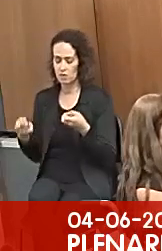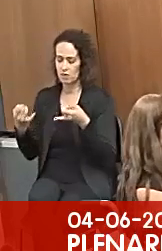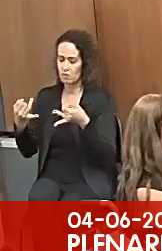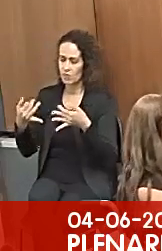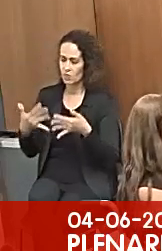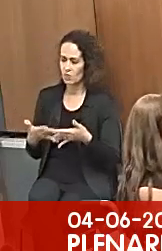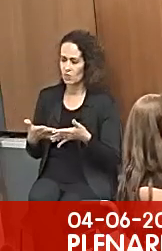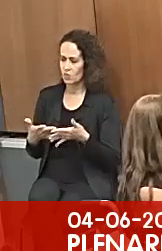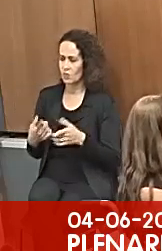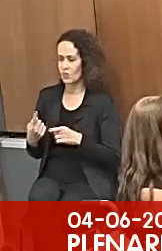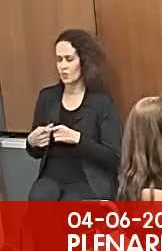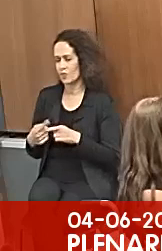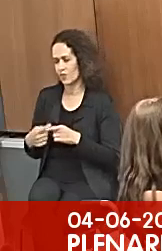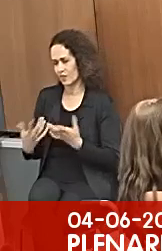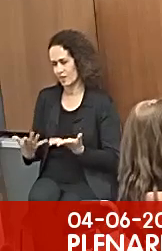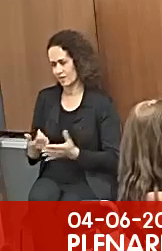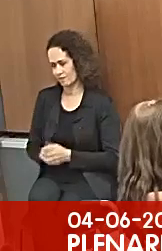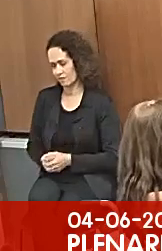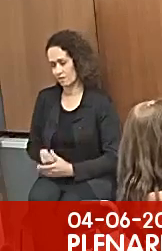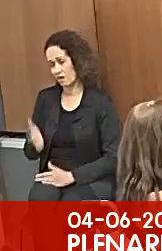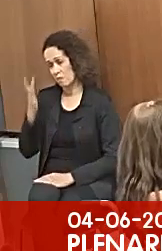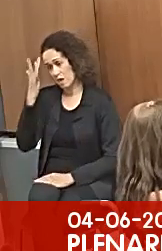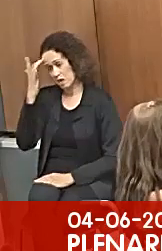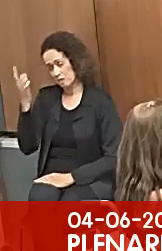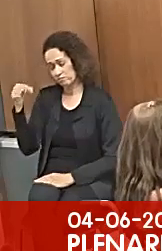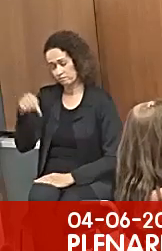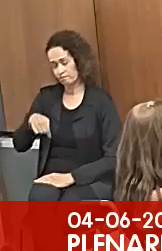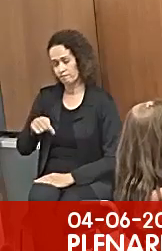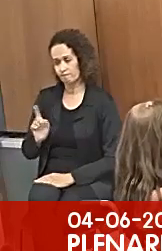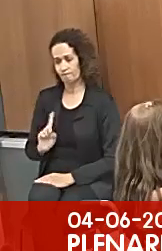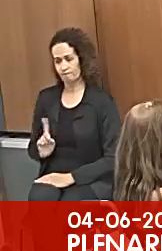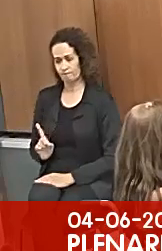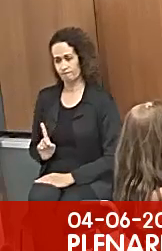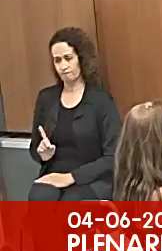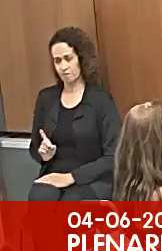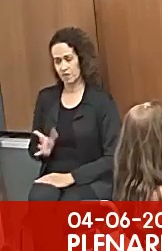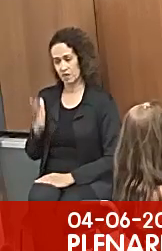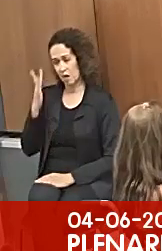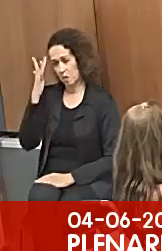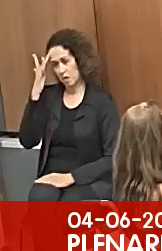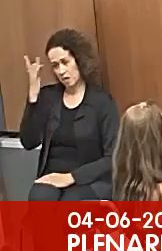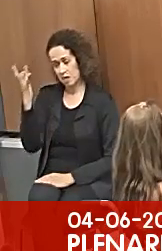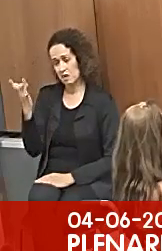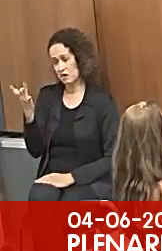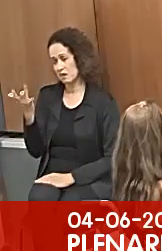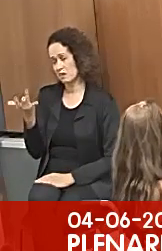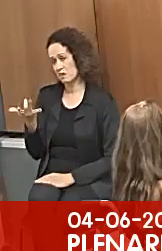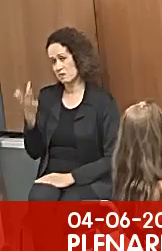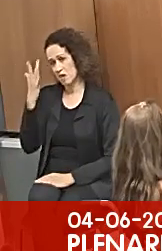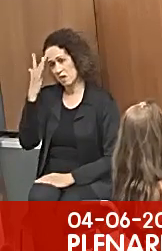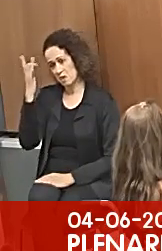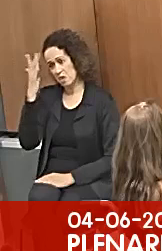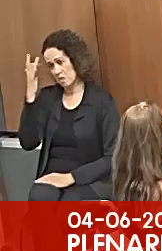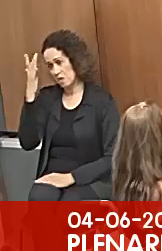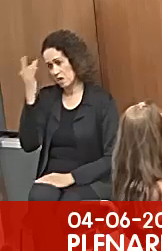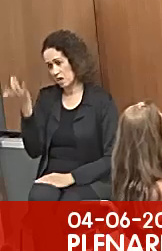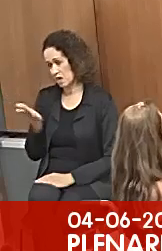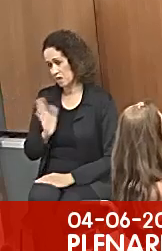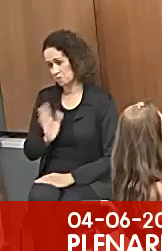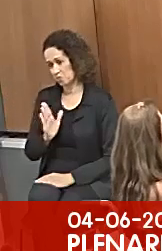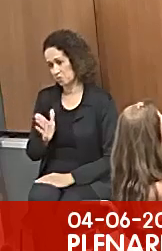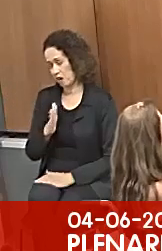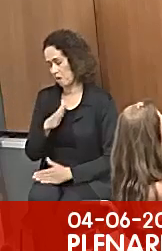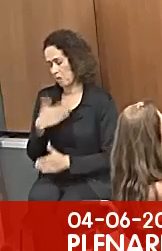causa. Amanhã não estaremos aqui mais. Temos todos, nós vamos para aí partir e estará escrito aí